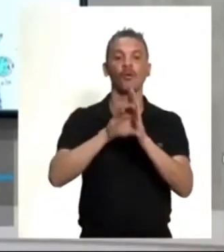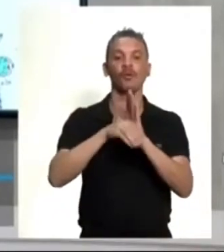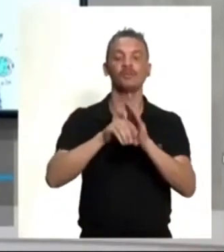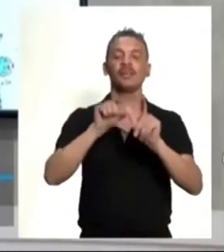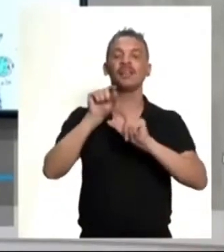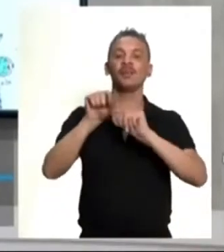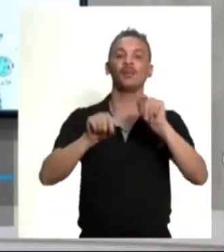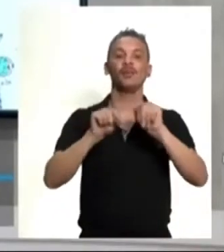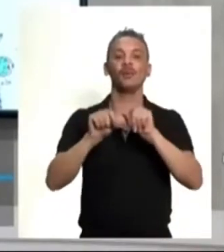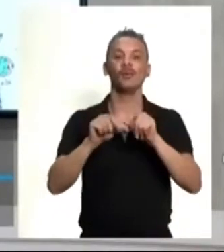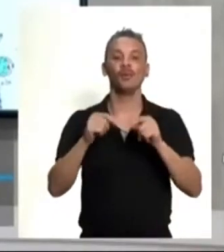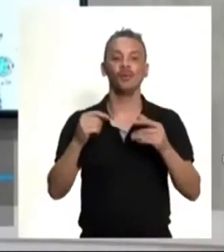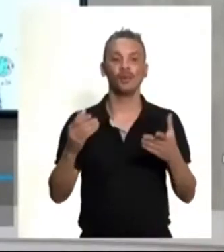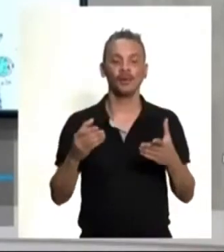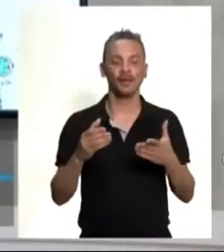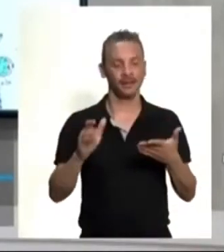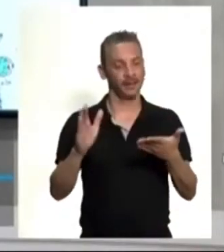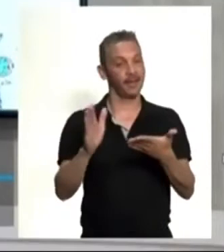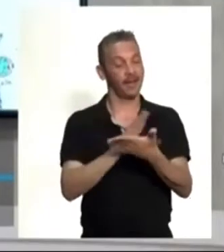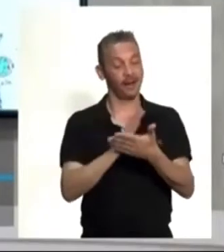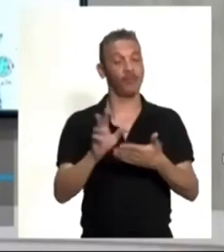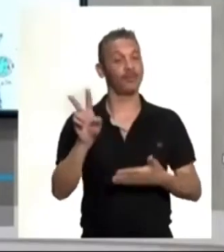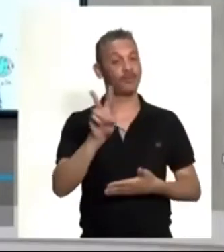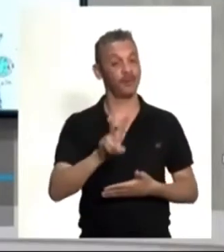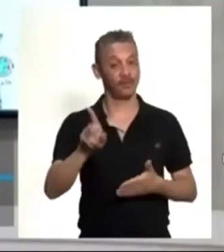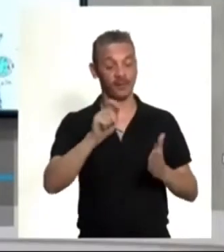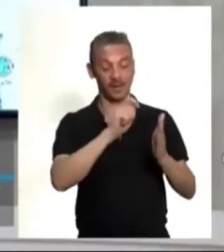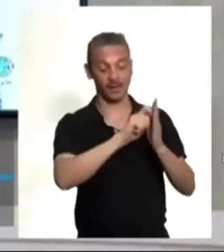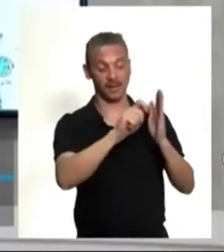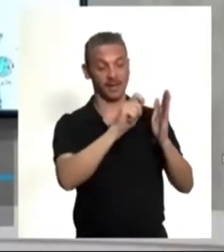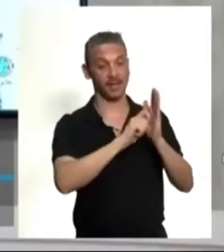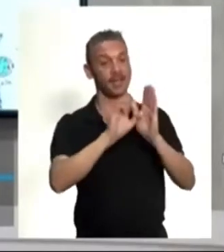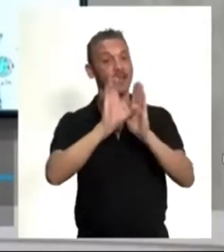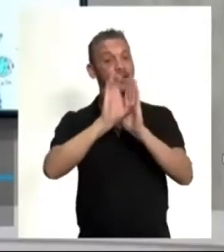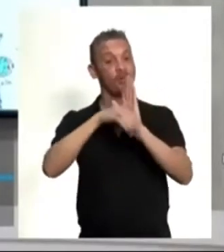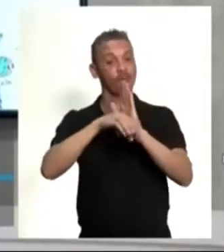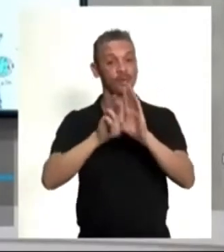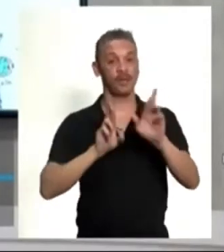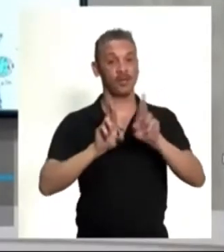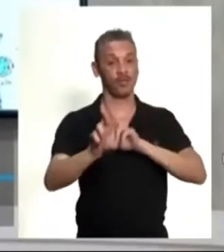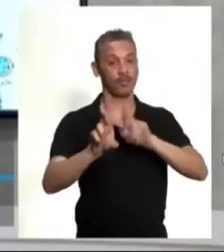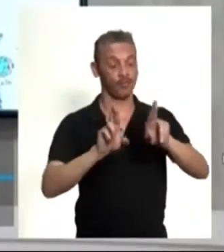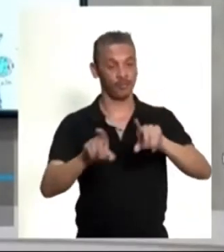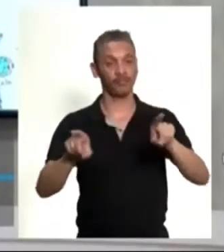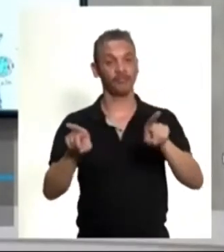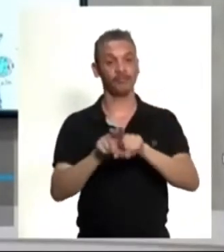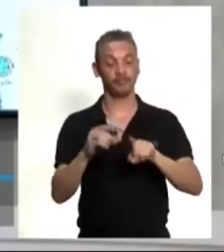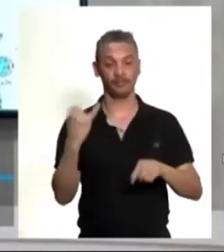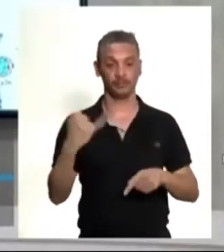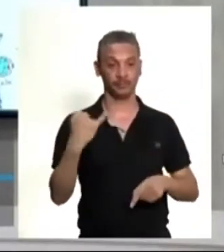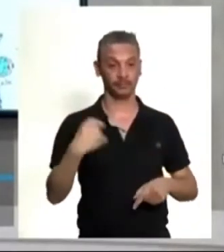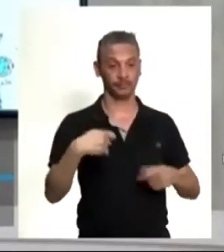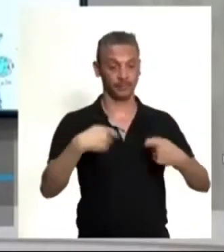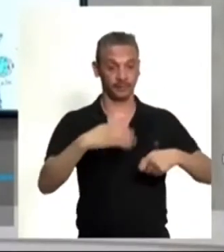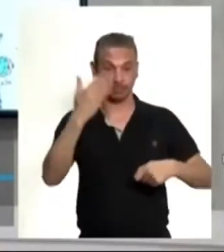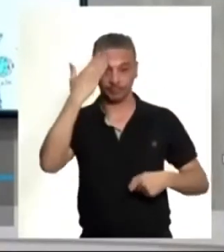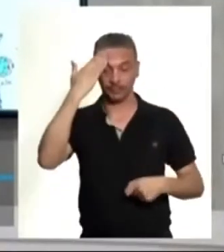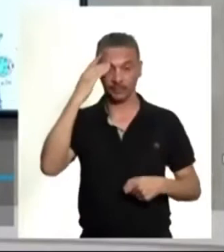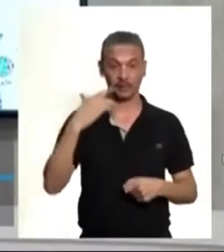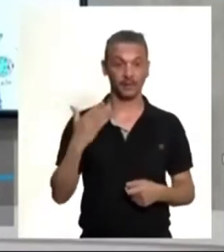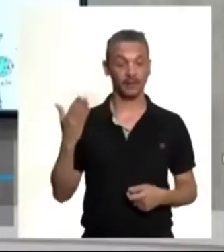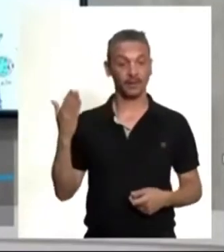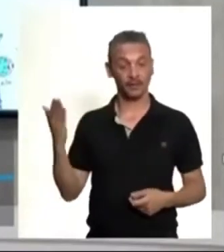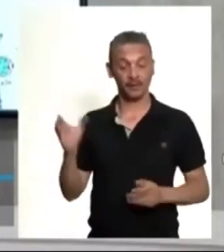Importante, galera, anota. Alguns vestibulares são conceituais. Eles exigem que a gente saiba discutir conceitos.